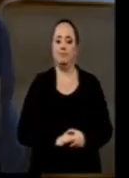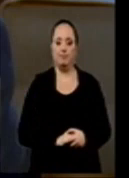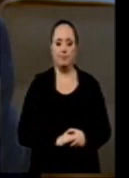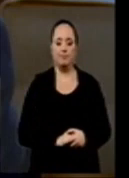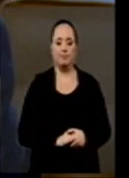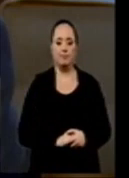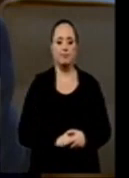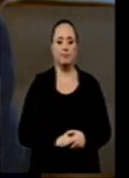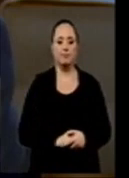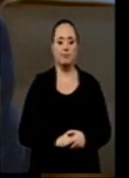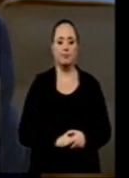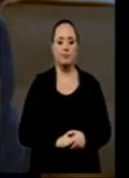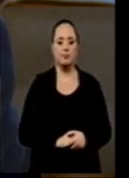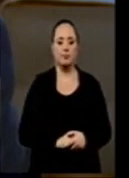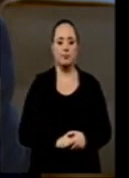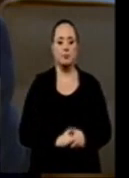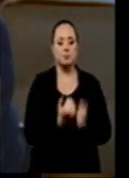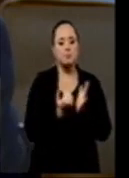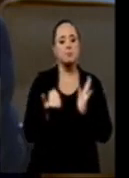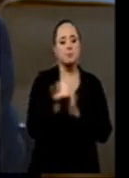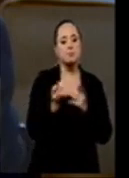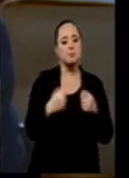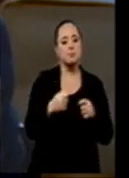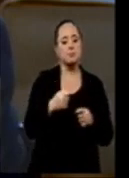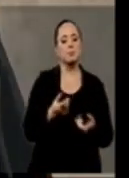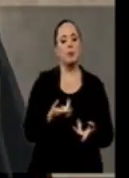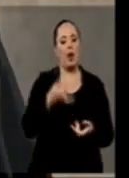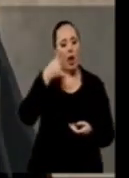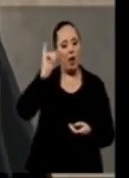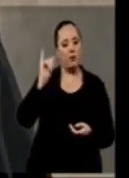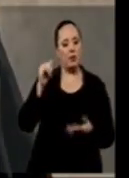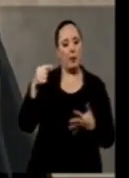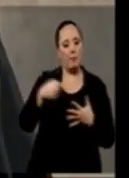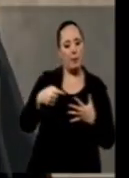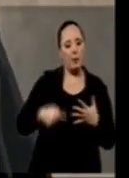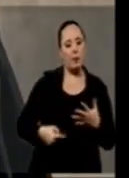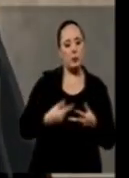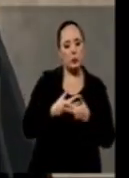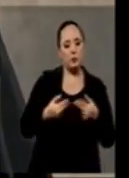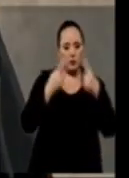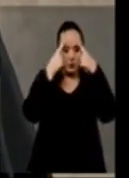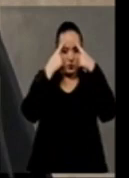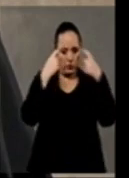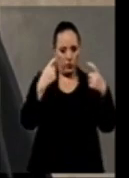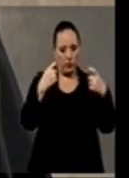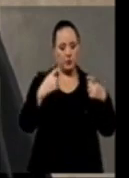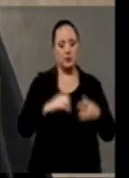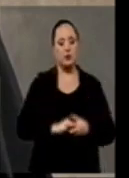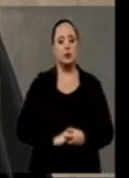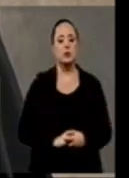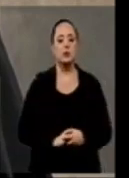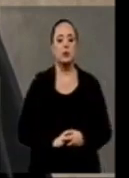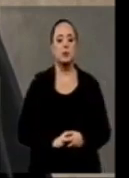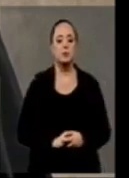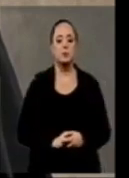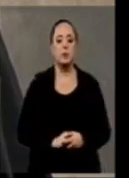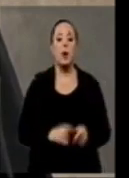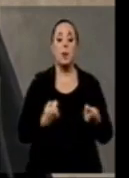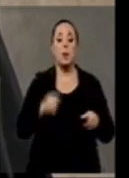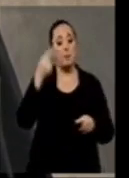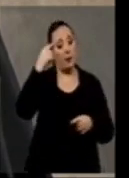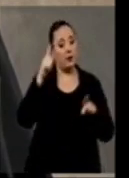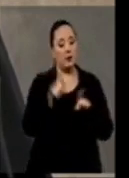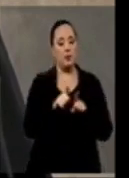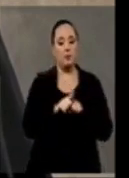alcançar este combate a violência também é preciso pensar no pós